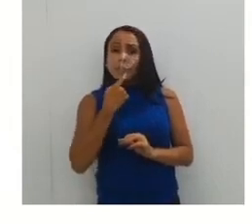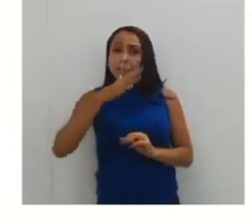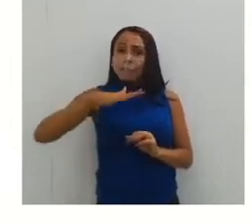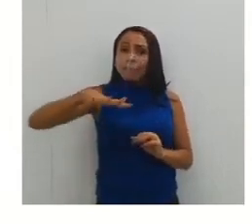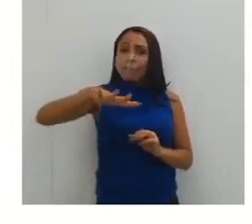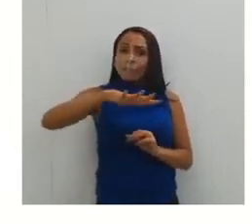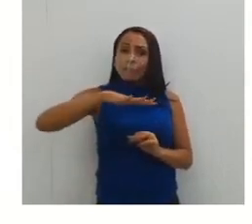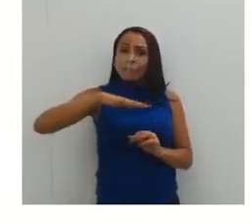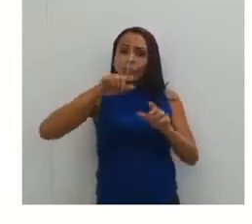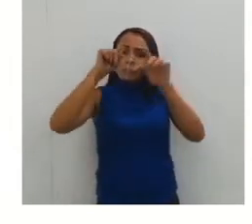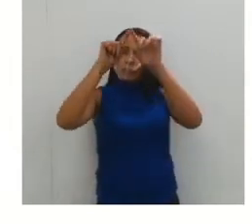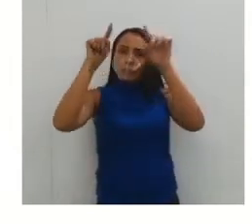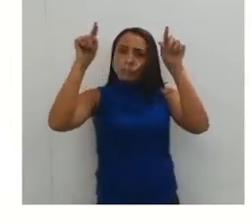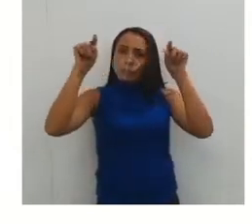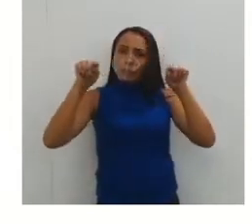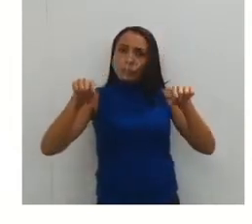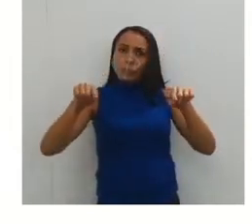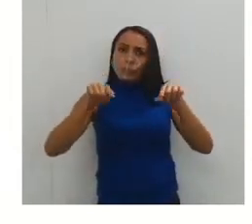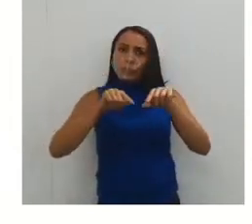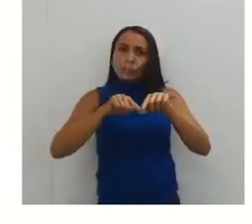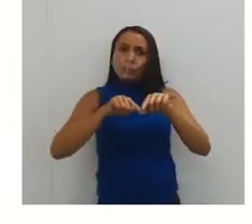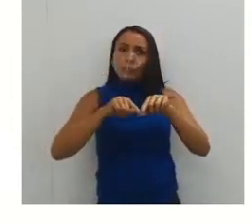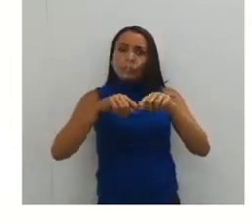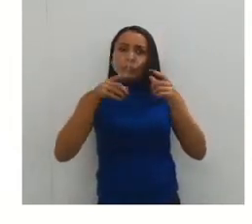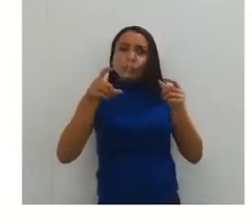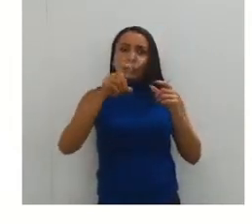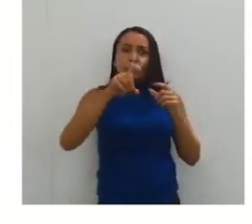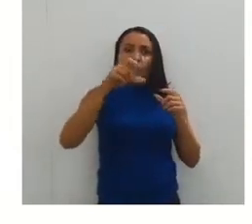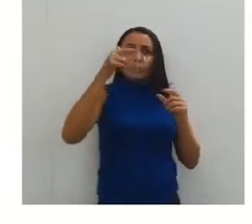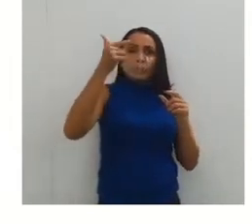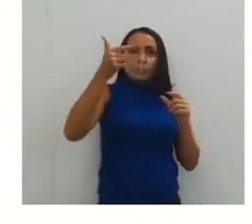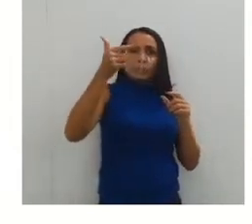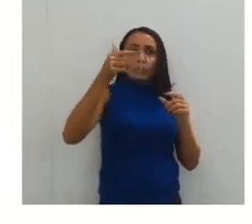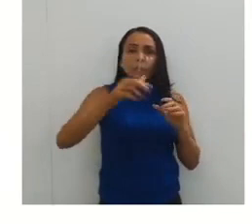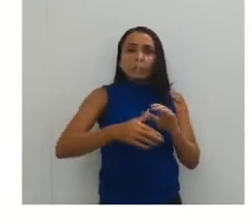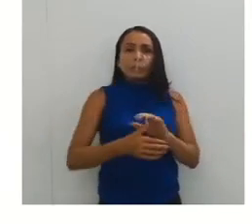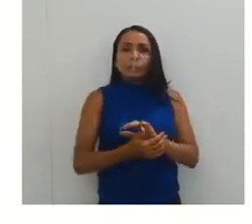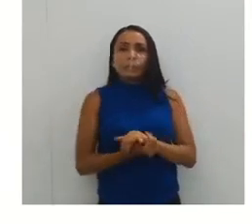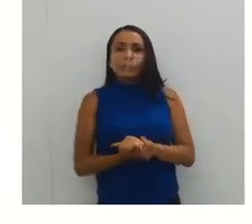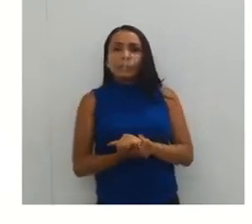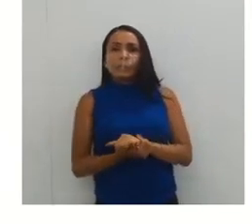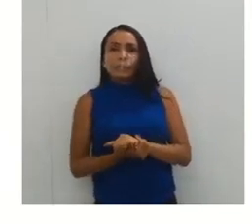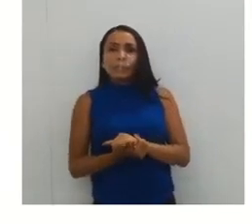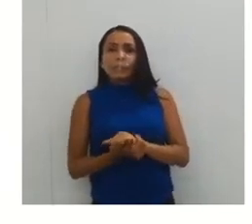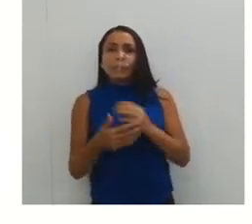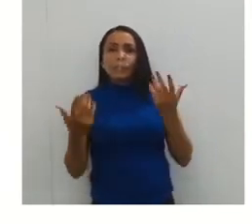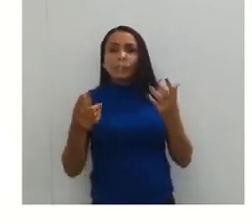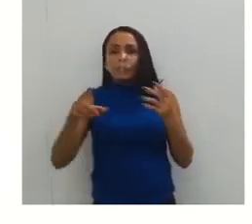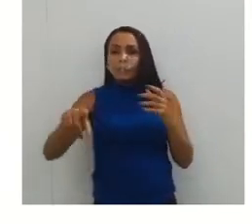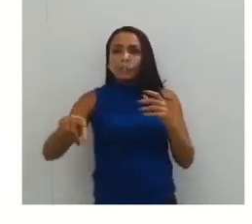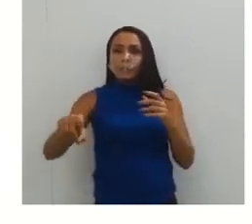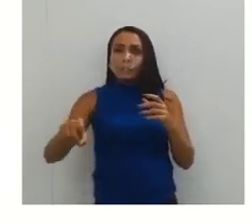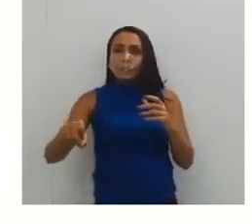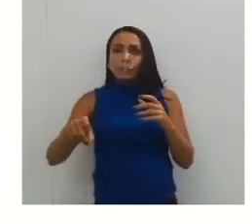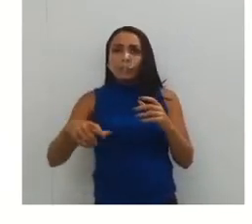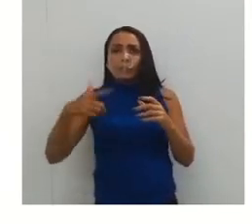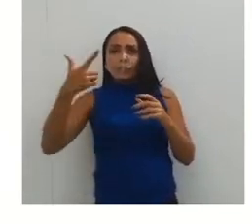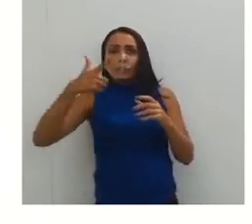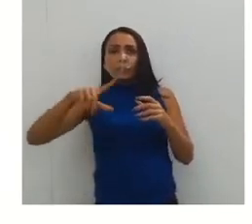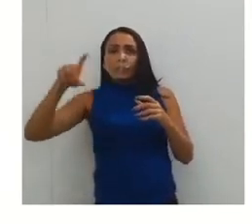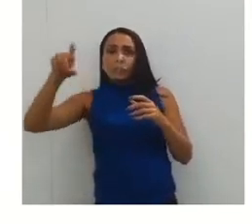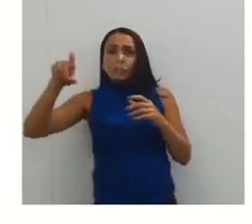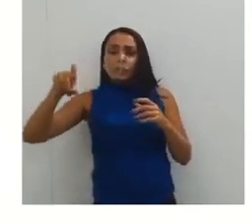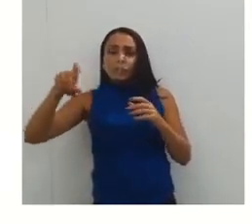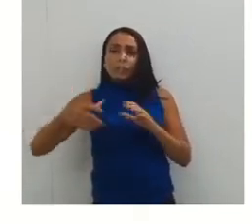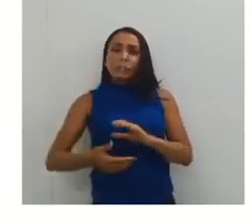ver, esse quadrado vermelho, então, ó, x ao quadrado. Aqui fica x e o outro fica x. Por